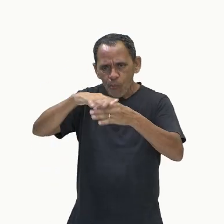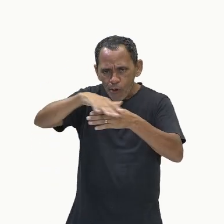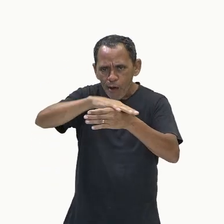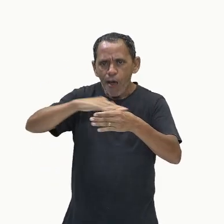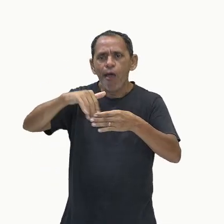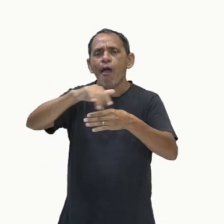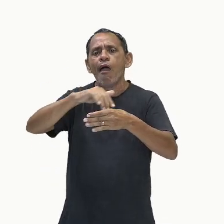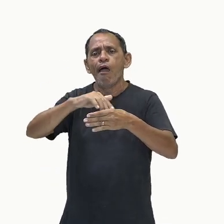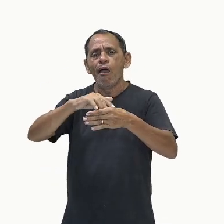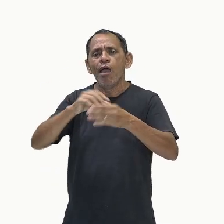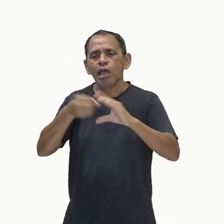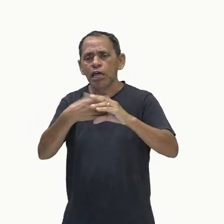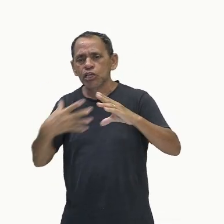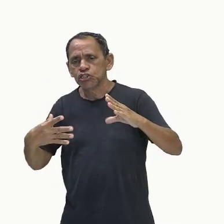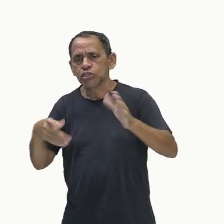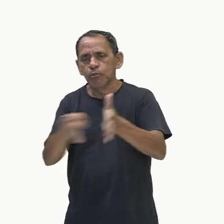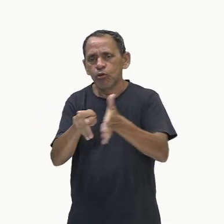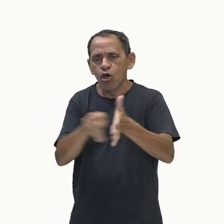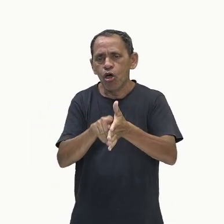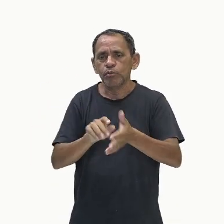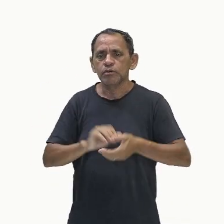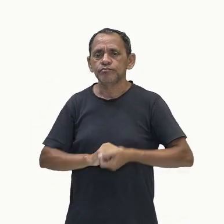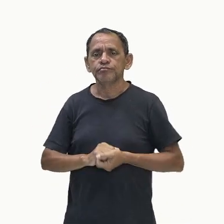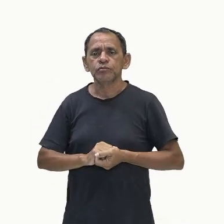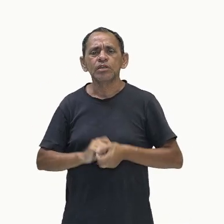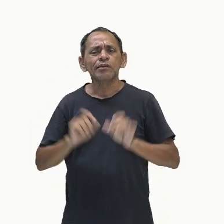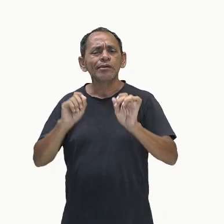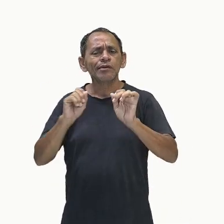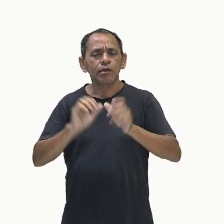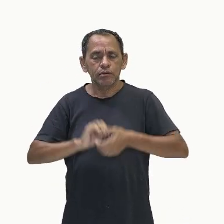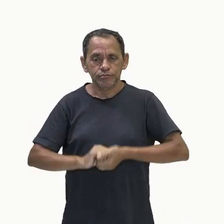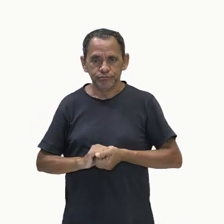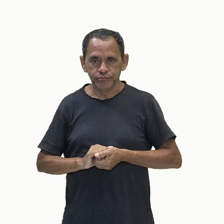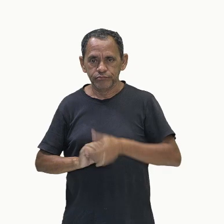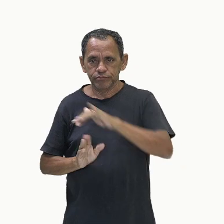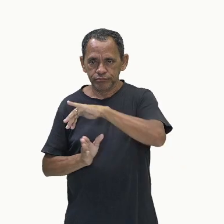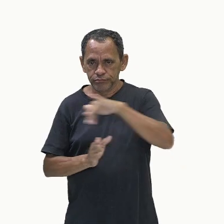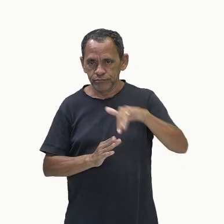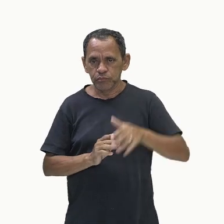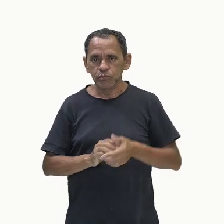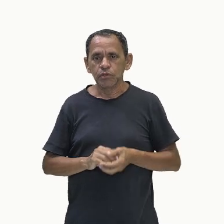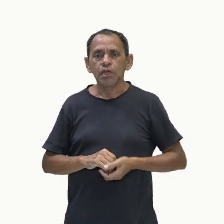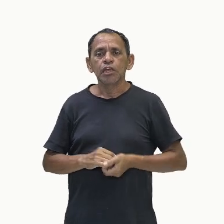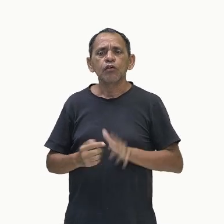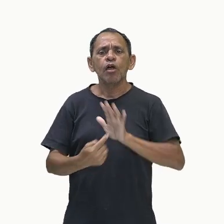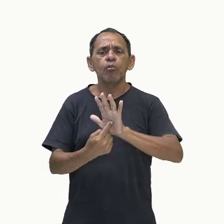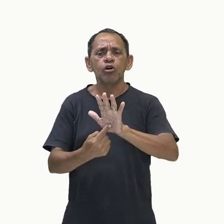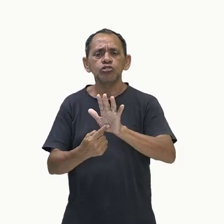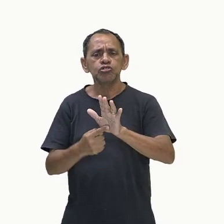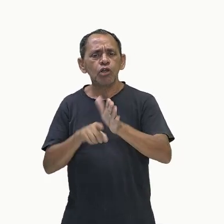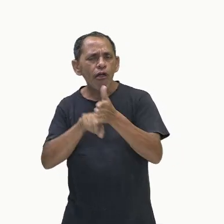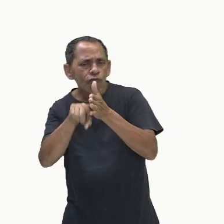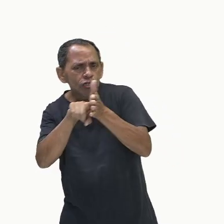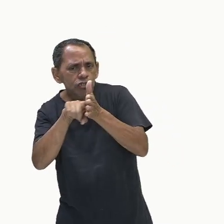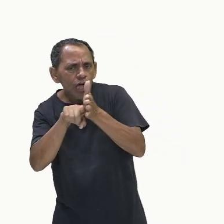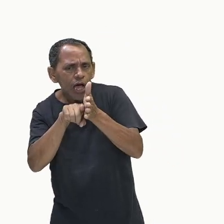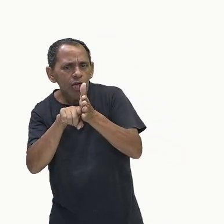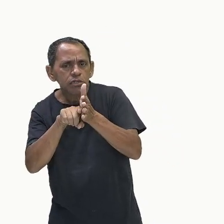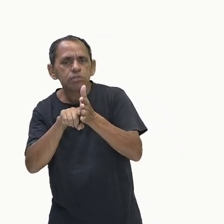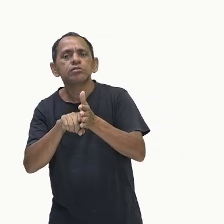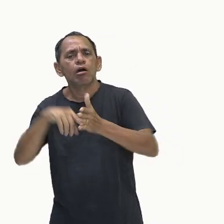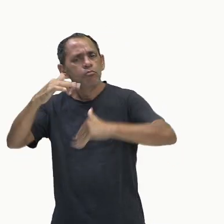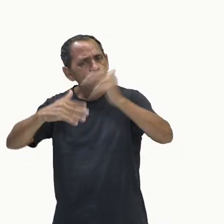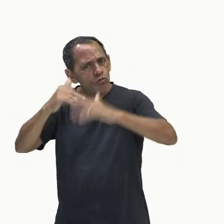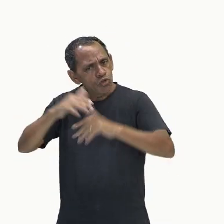em questão. O que é essa característica, professora? Isso aí, quem vai determinar a investigação vai ser o